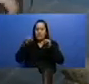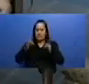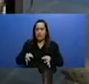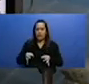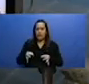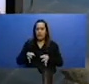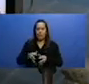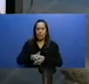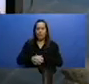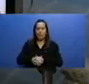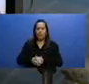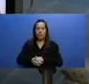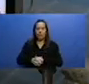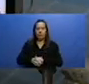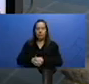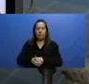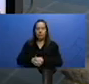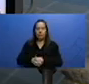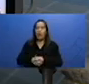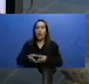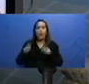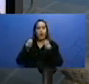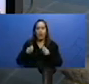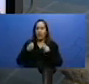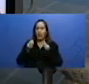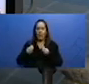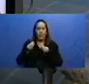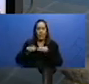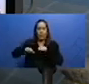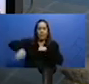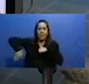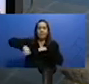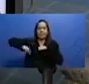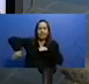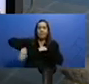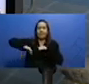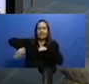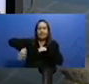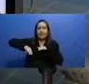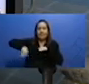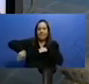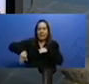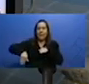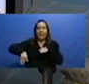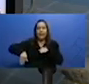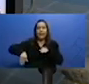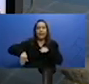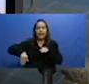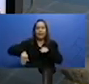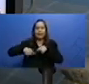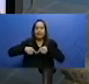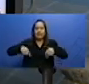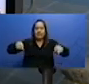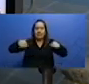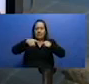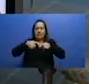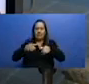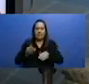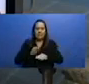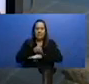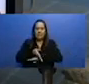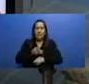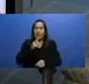na água? Vocês já viram uma prova de natação que não precisa, que você só imagina que está nadando, que você não nada